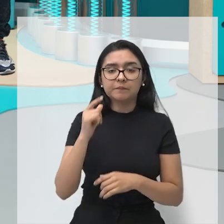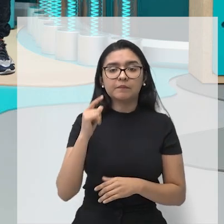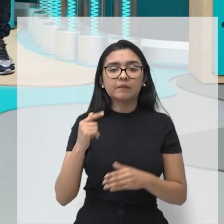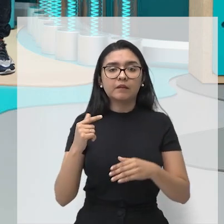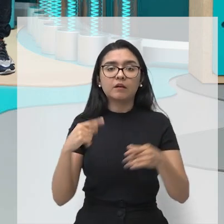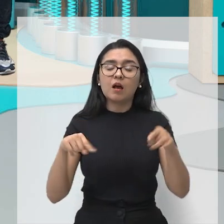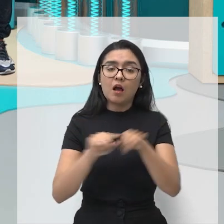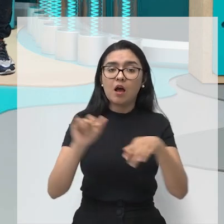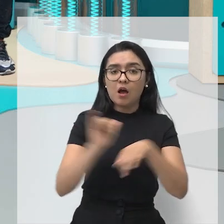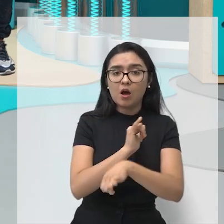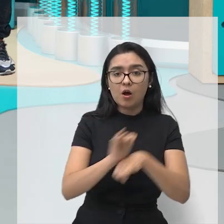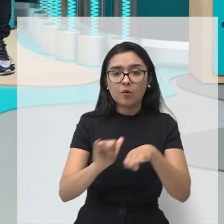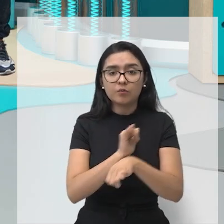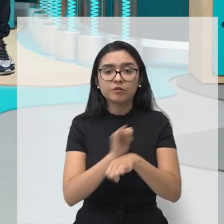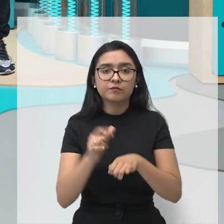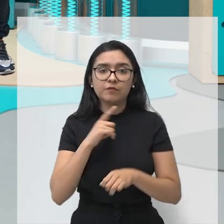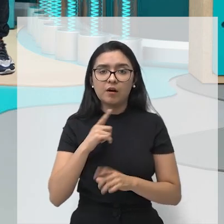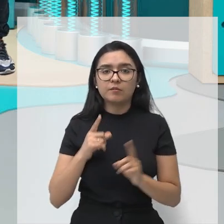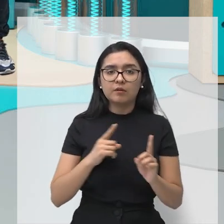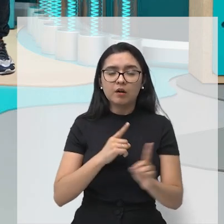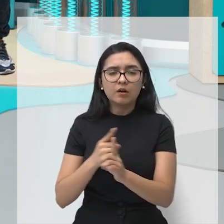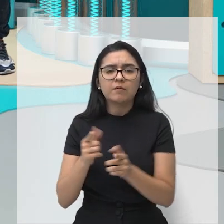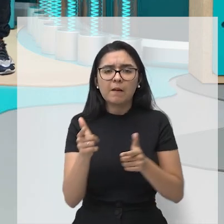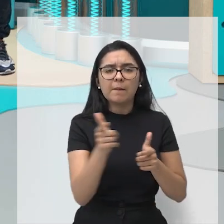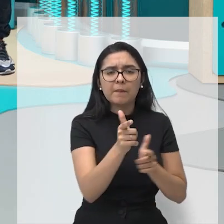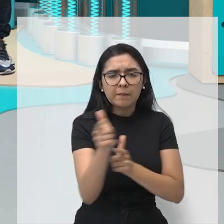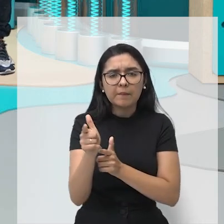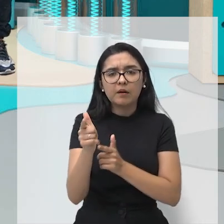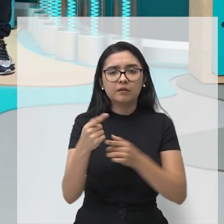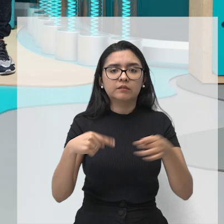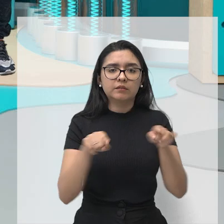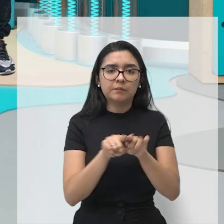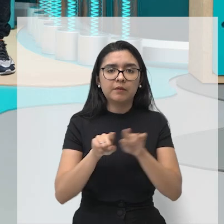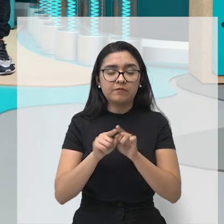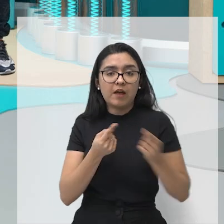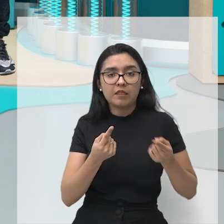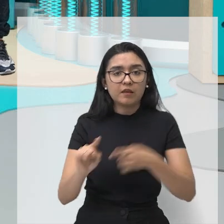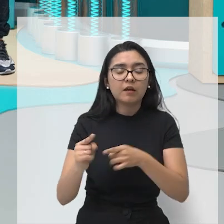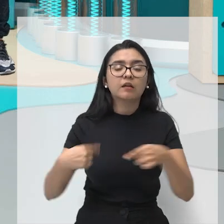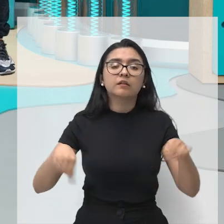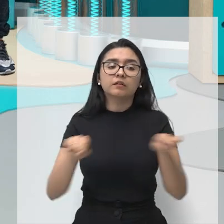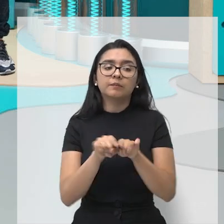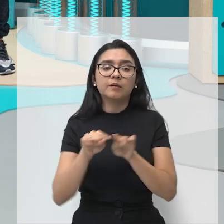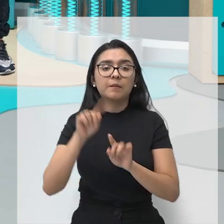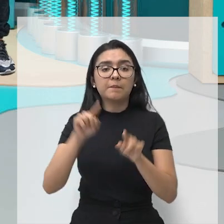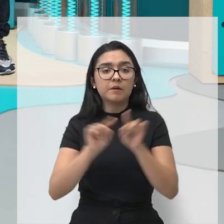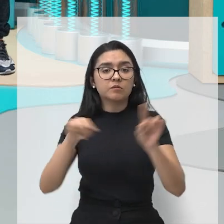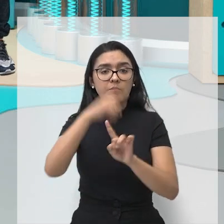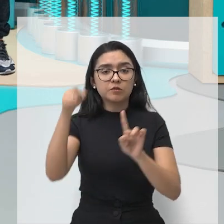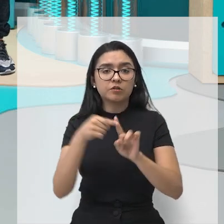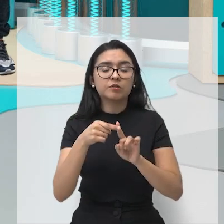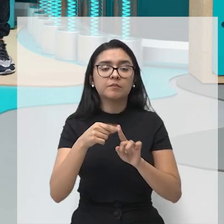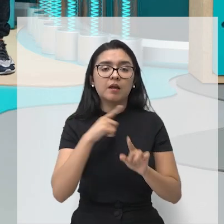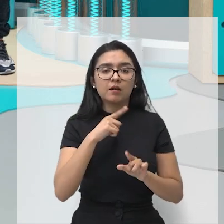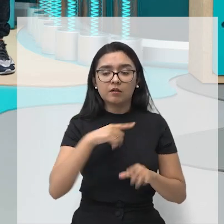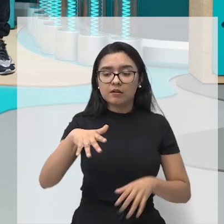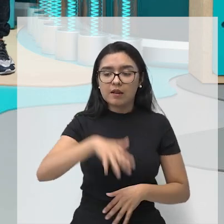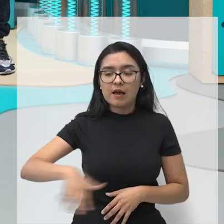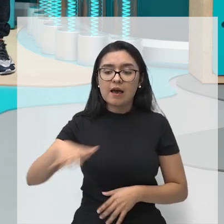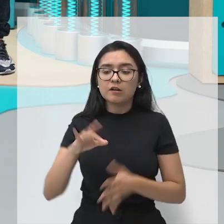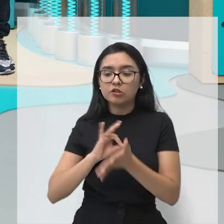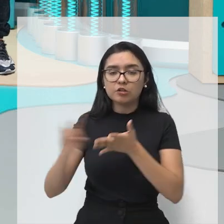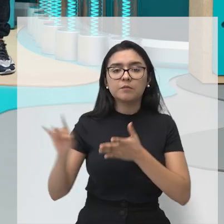jornada, né? Uns vão como isca, outros vão como defensores, outros atacantes, e aí, mas o objetivo é chegar na base inimiga